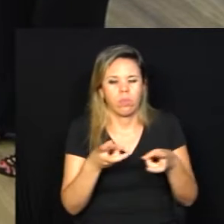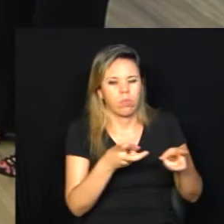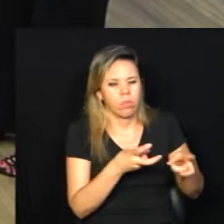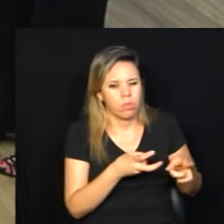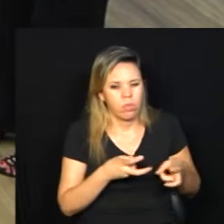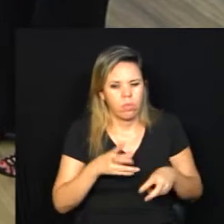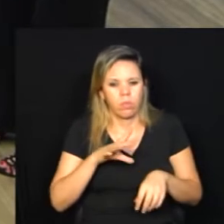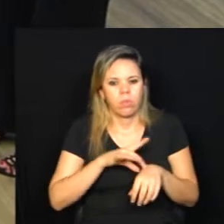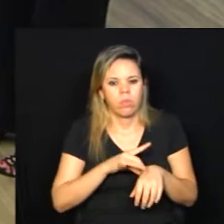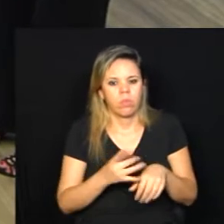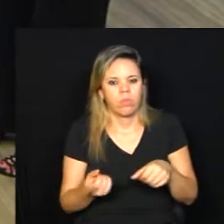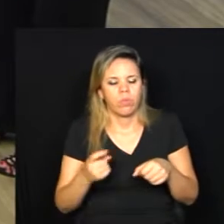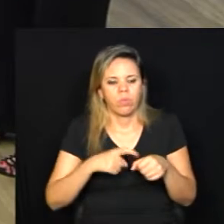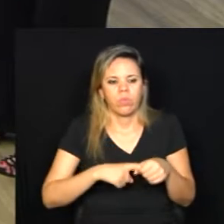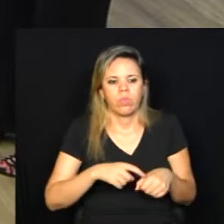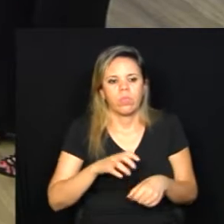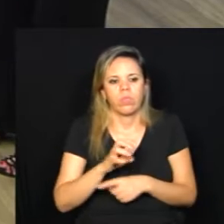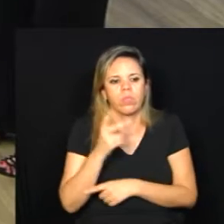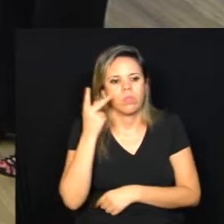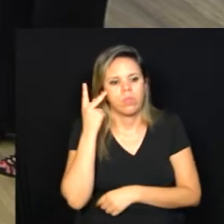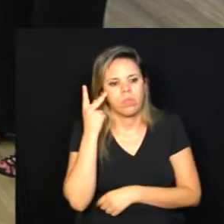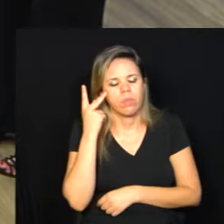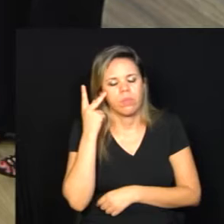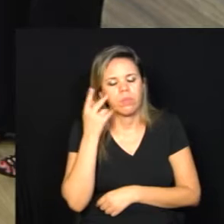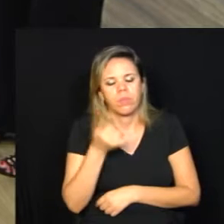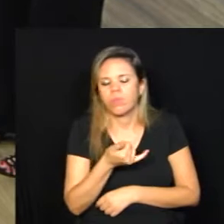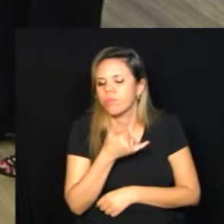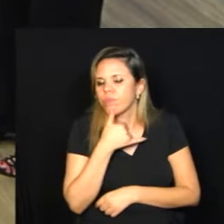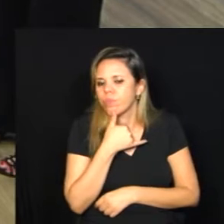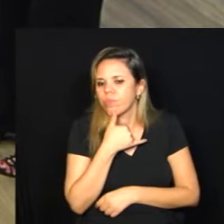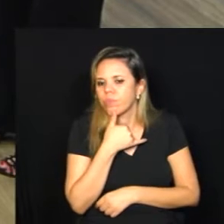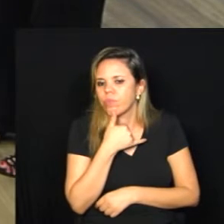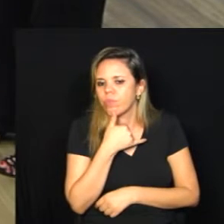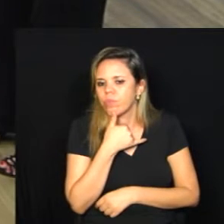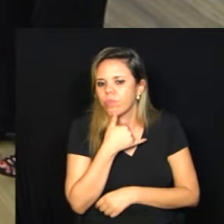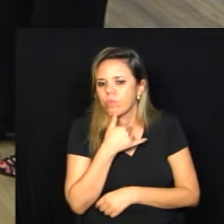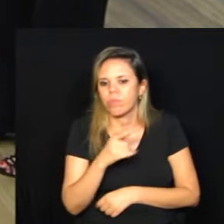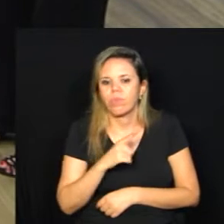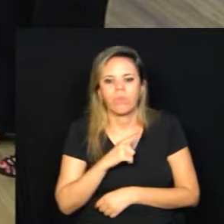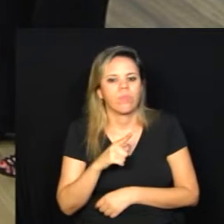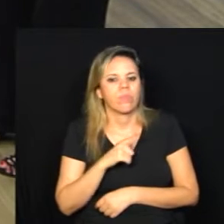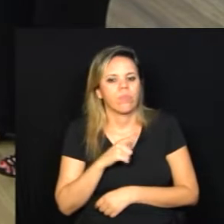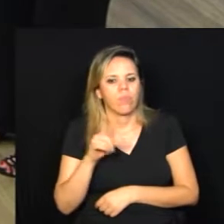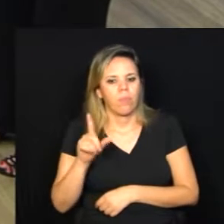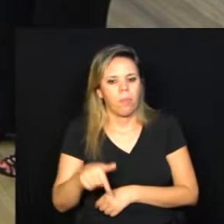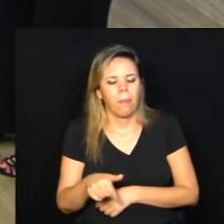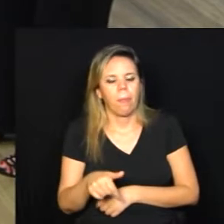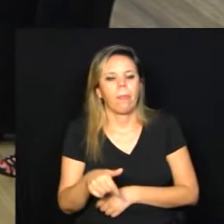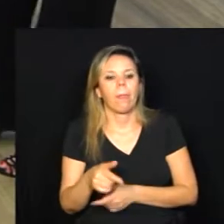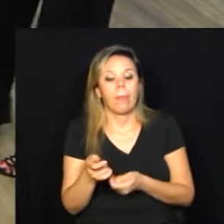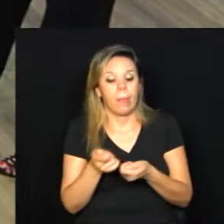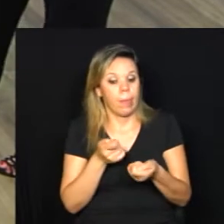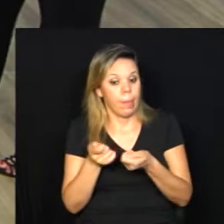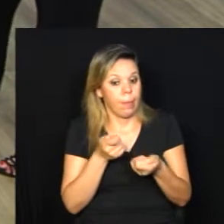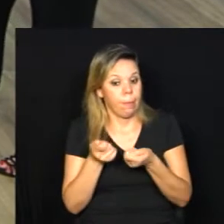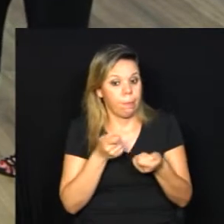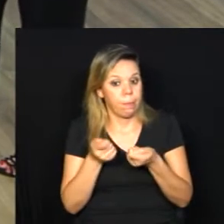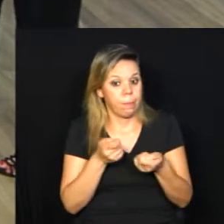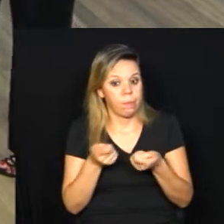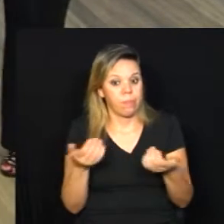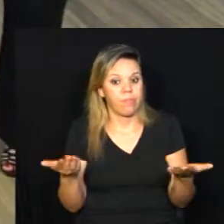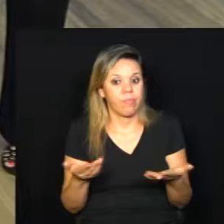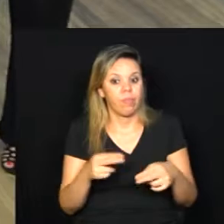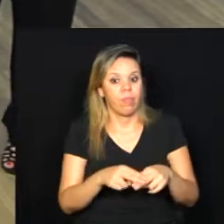doença regredia no estado de São Paulo, mas infelizmente nós tivemos aí esse endurecimento. Inclusive,